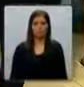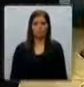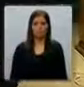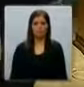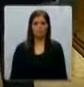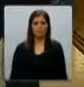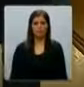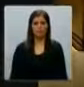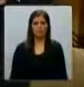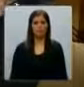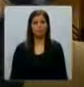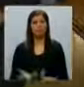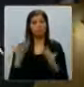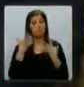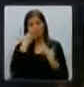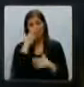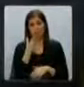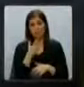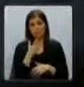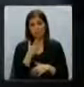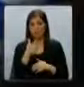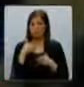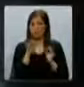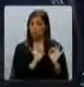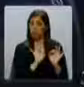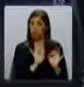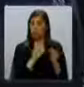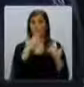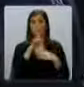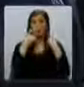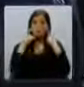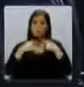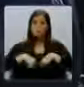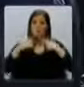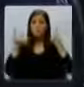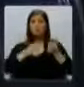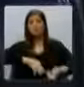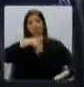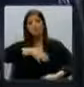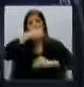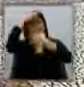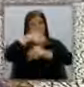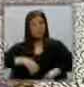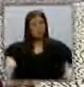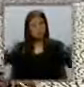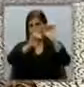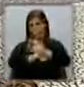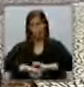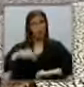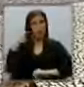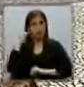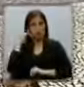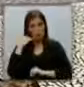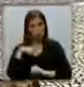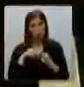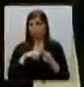e os sinais apontam nesse sentido mas publicamente nada está sumido nem Passos